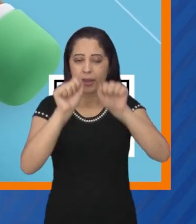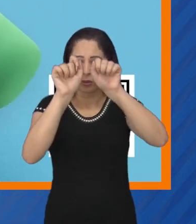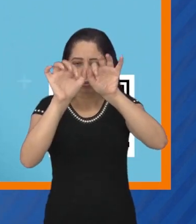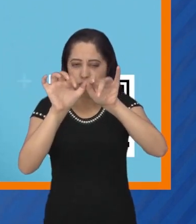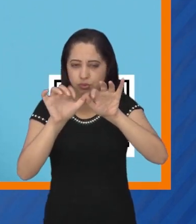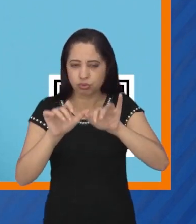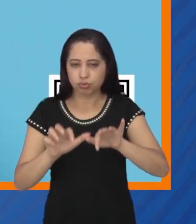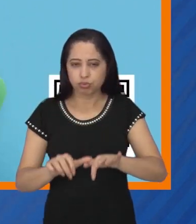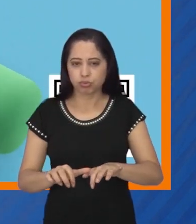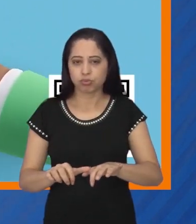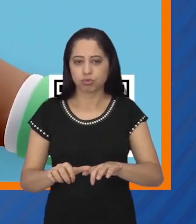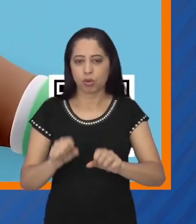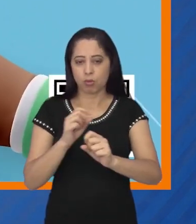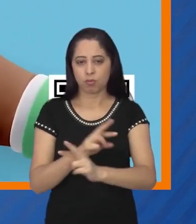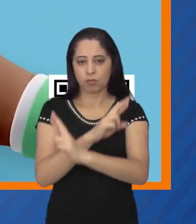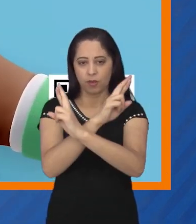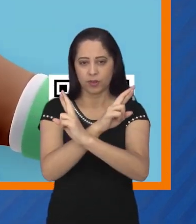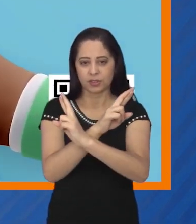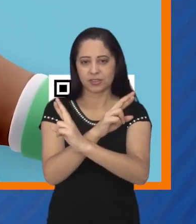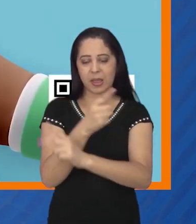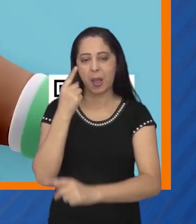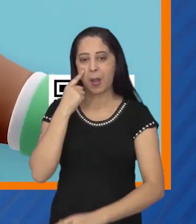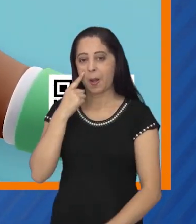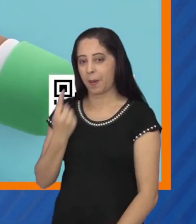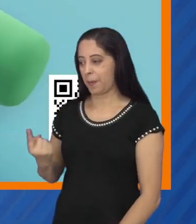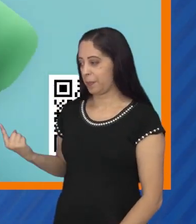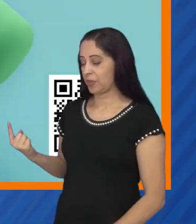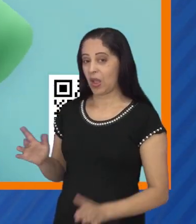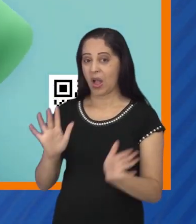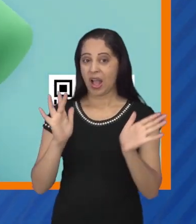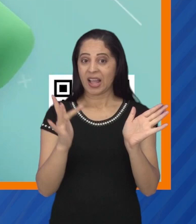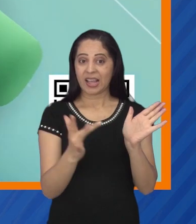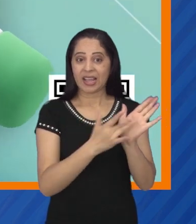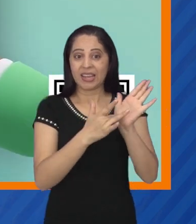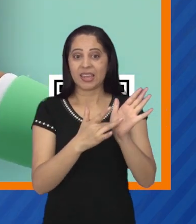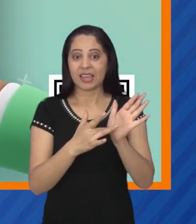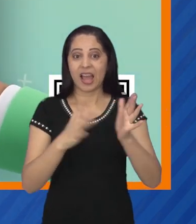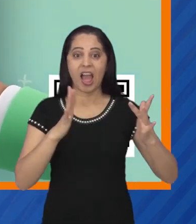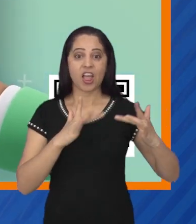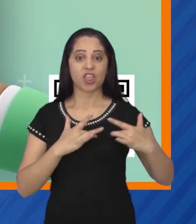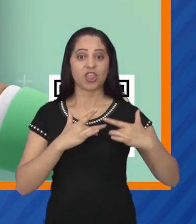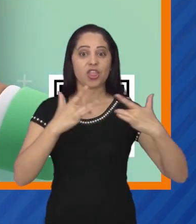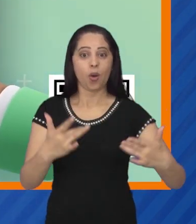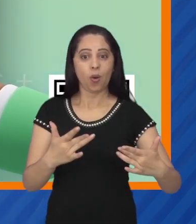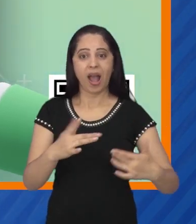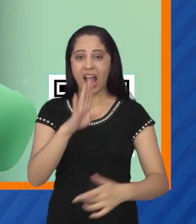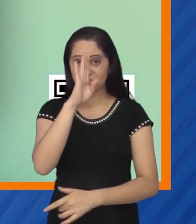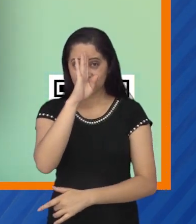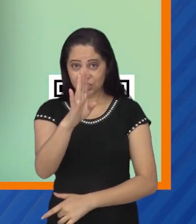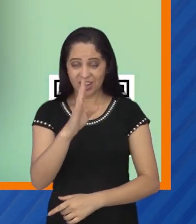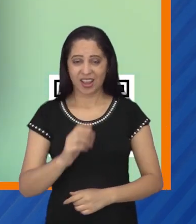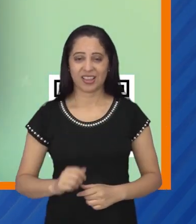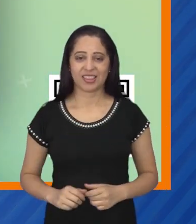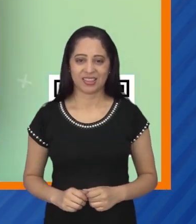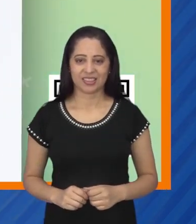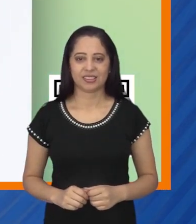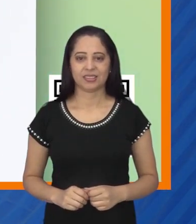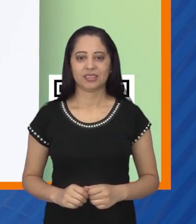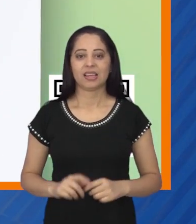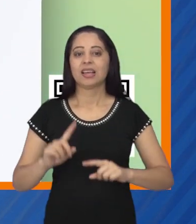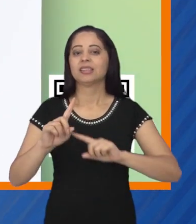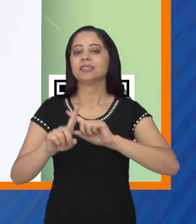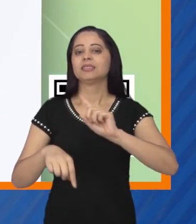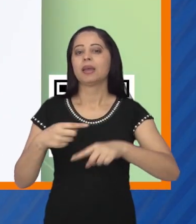preencher a declaração, basta escolher na aba Fichas da Declaração a opção Doação diretamente na